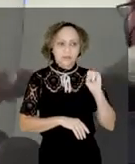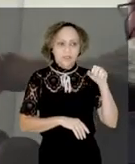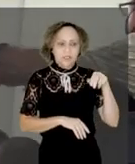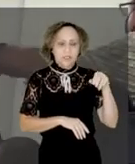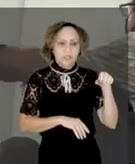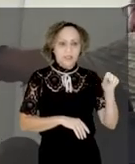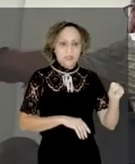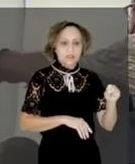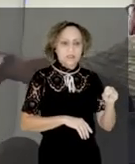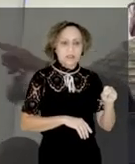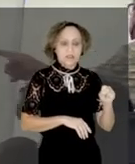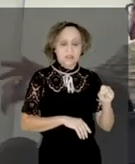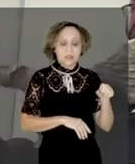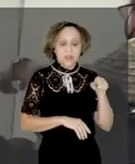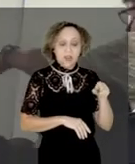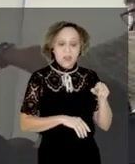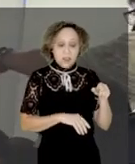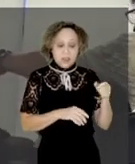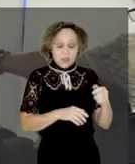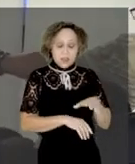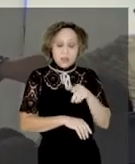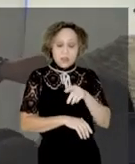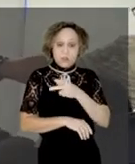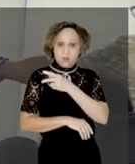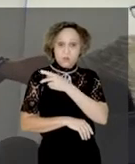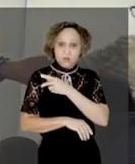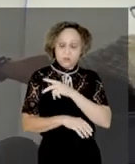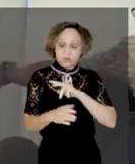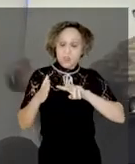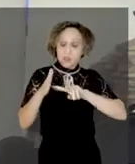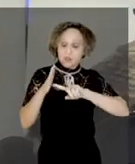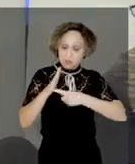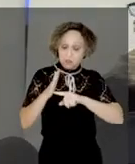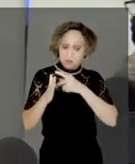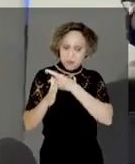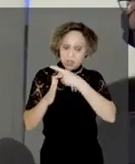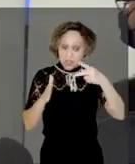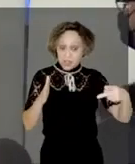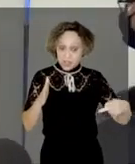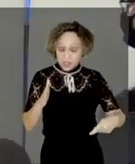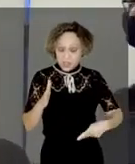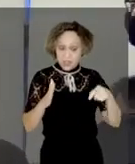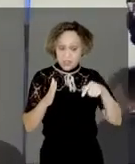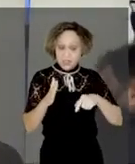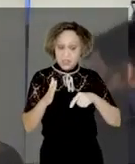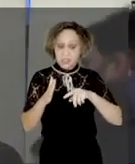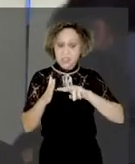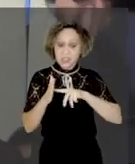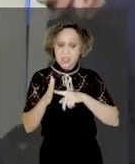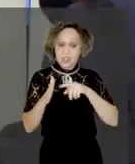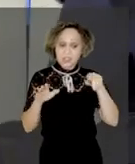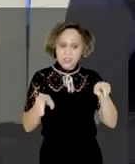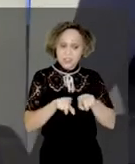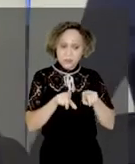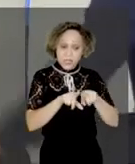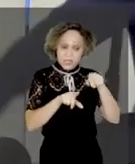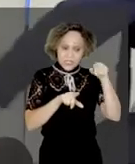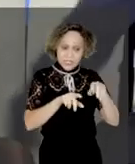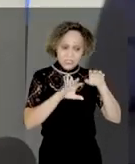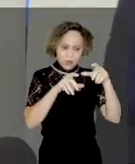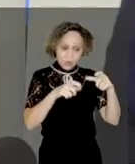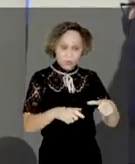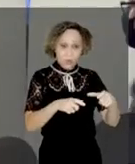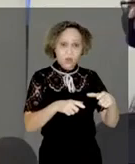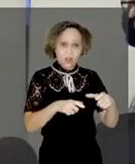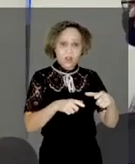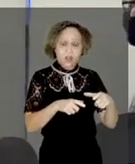central da América Latina e, junto com os trabalhadores, construiu o mais